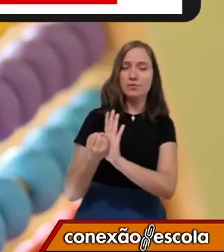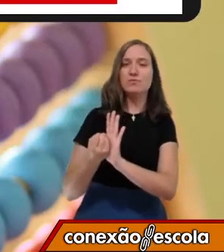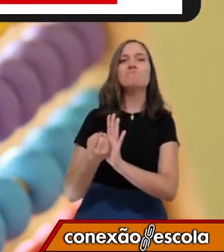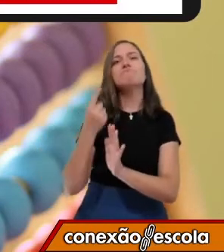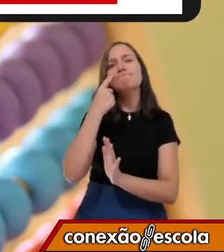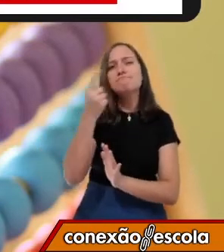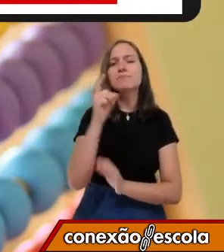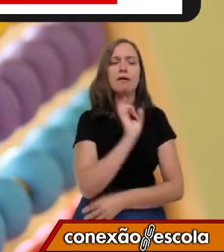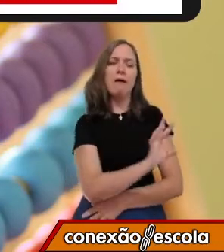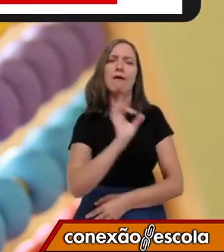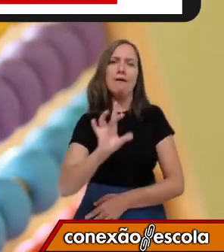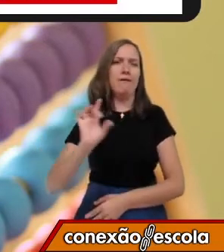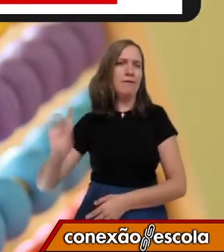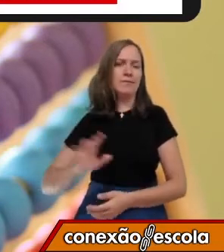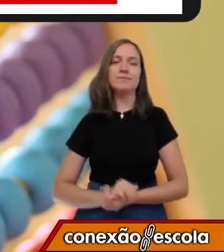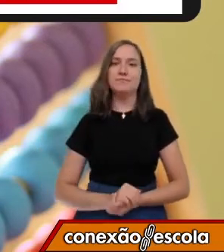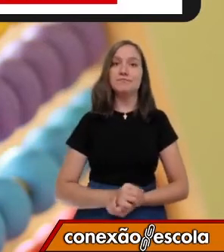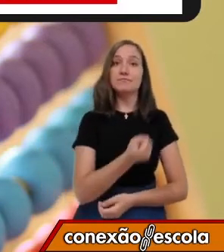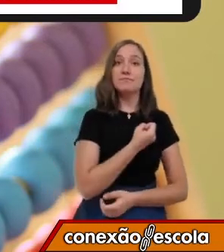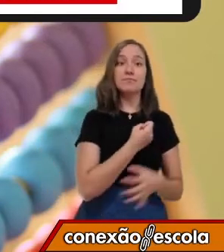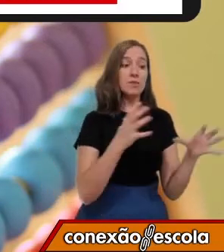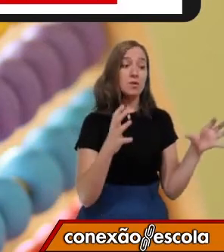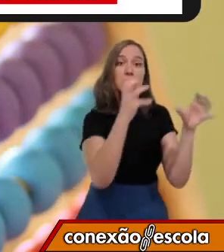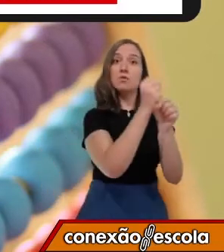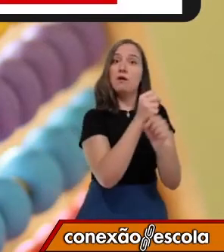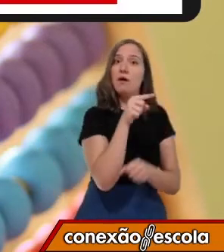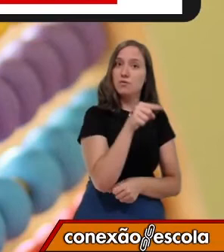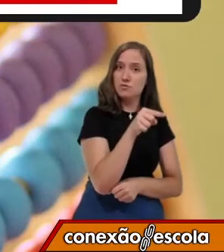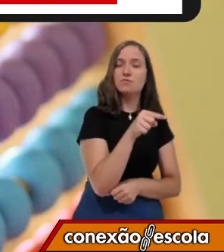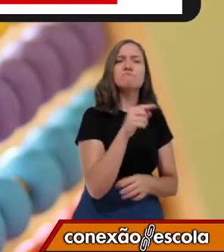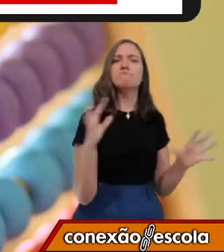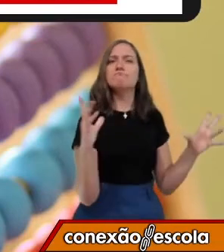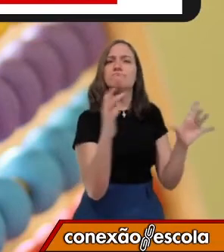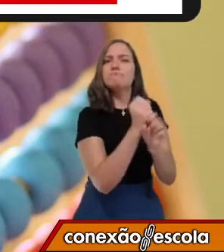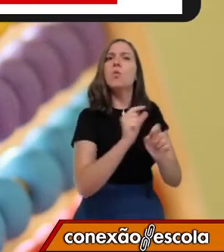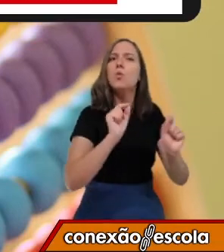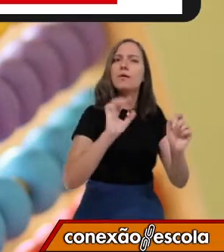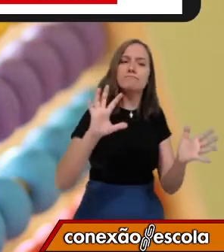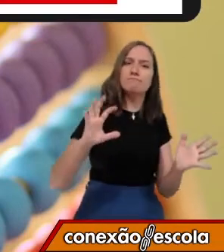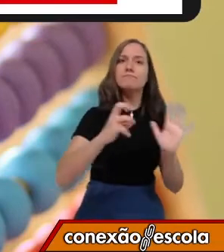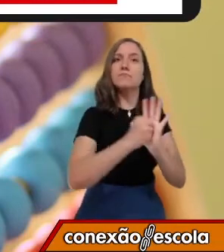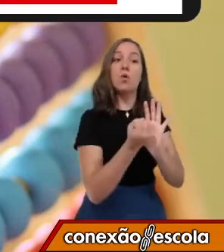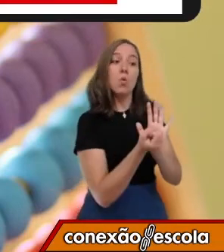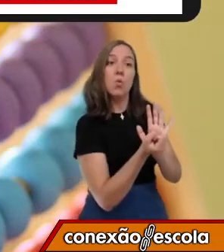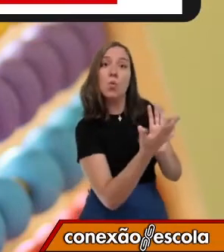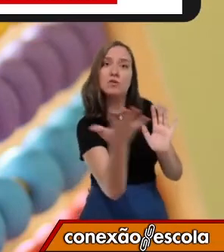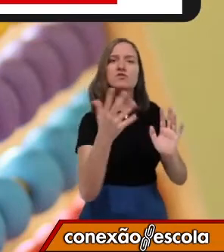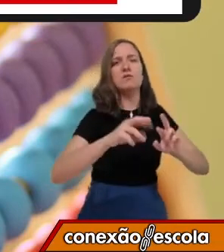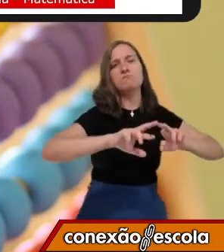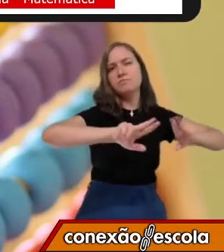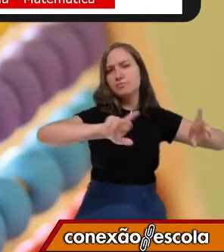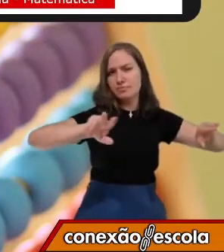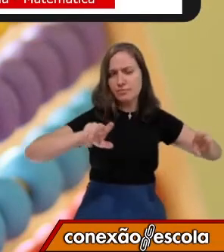delas. Os números como contagem, utilizada para registrar e numerar quantidades